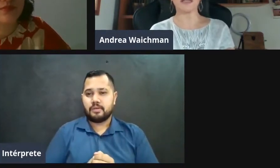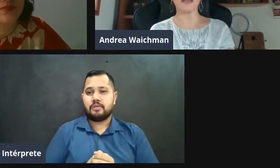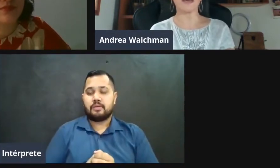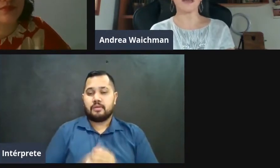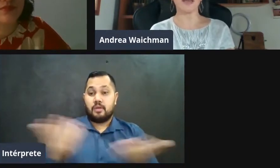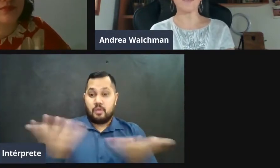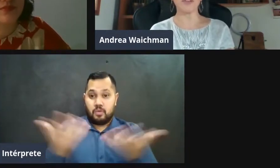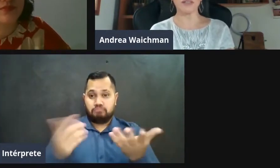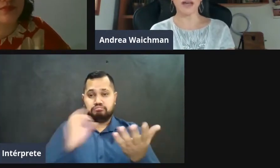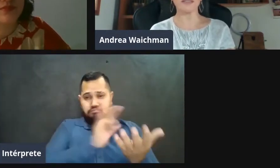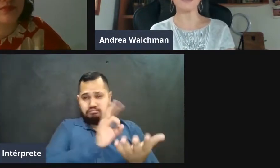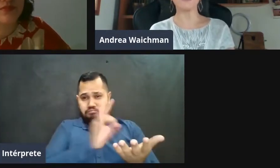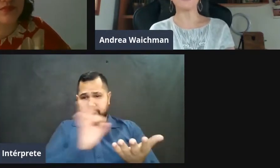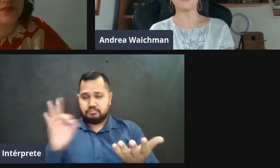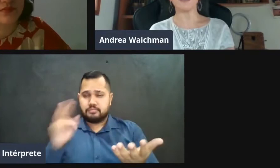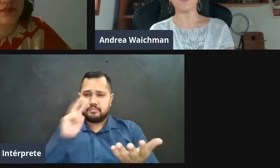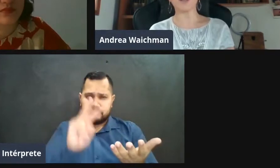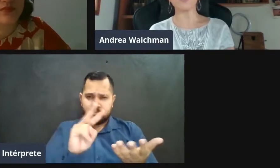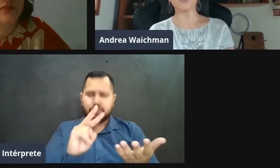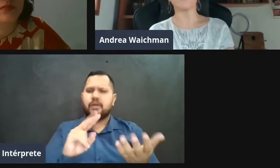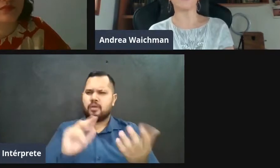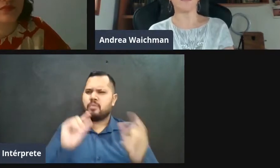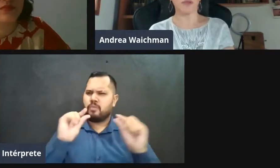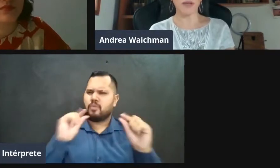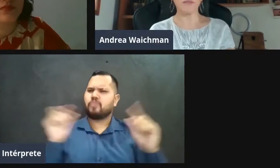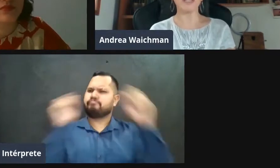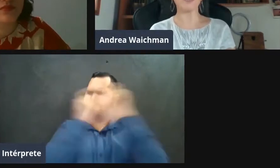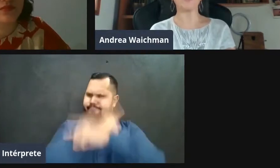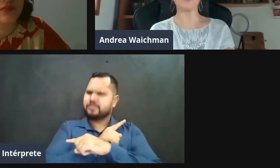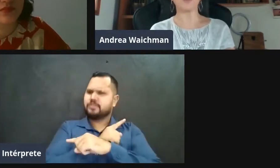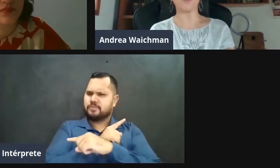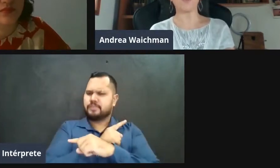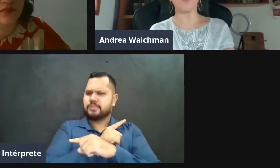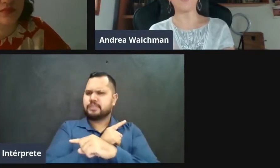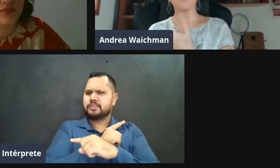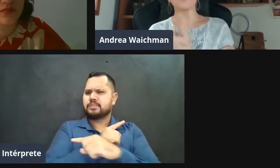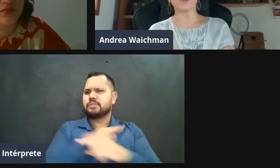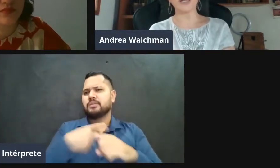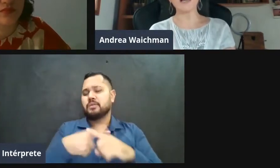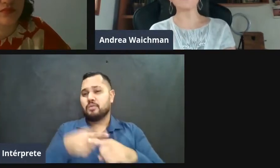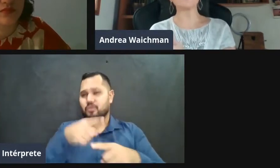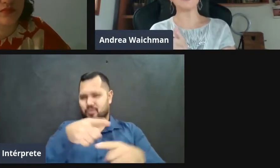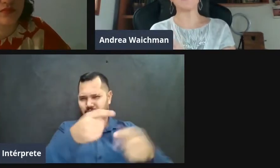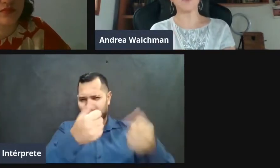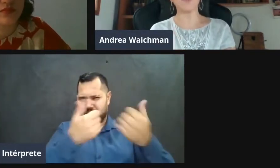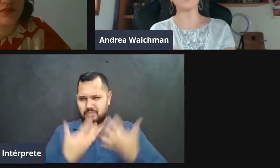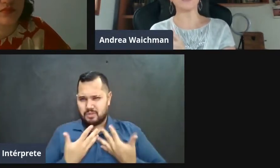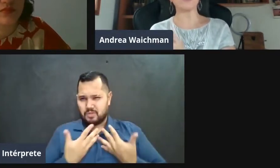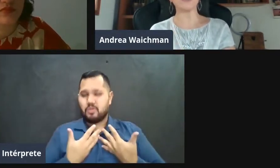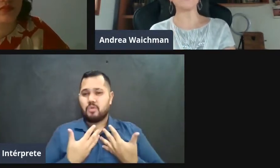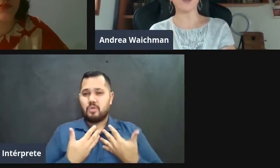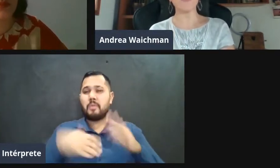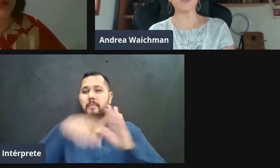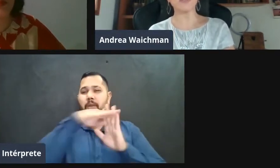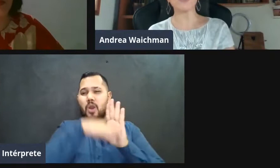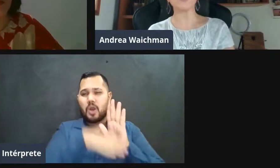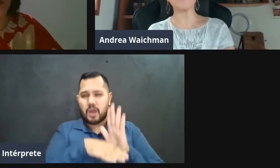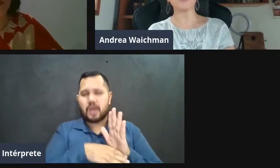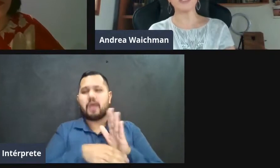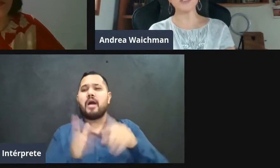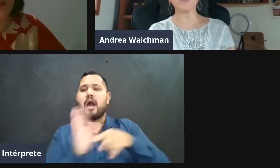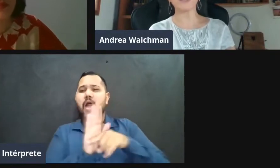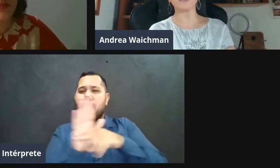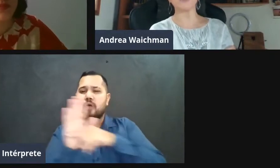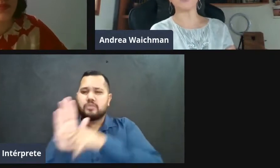ser enfrentada. Eu acho que, primeiramente, como você colocou, os programas de apoio, de auxílio ao estudante